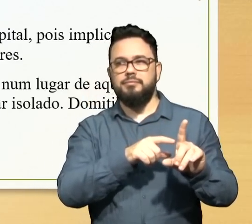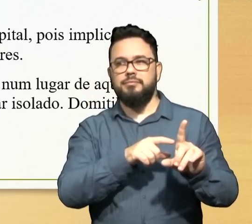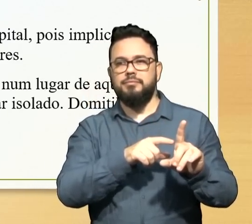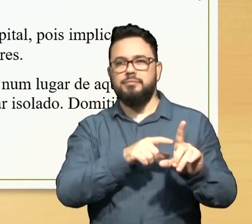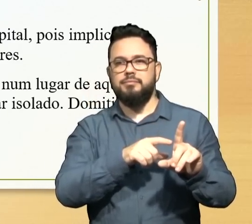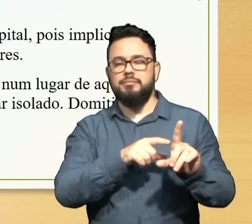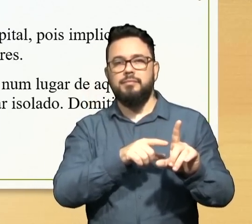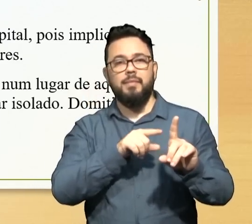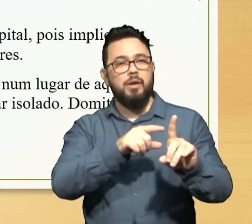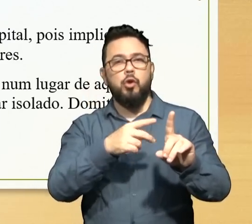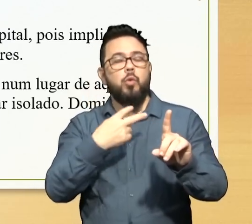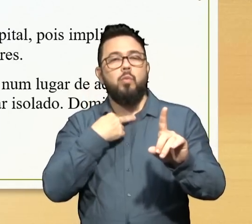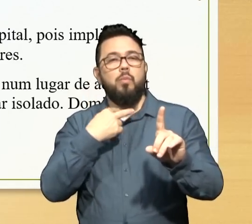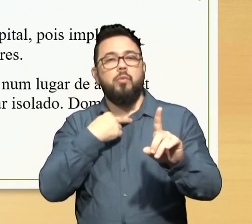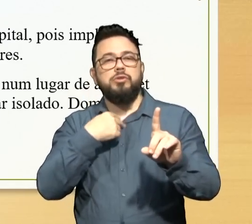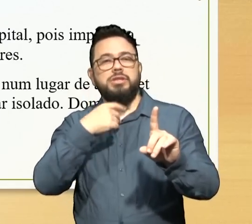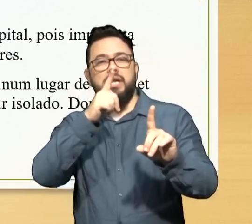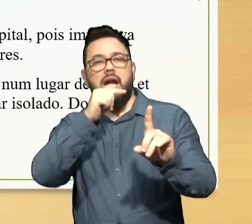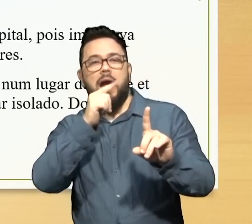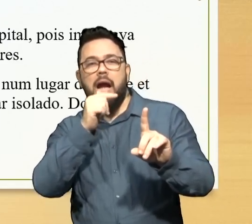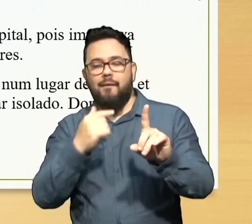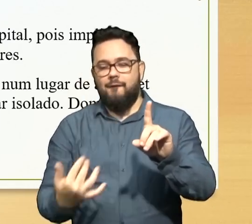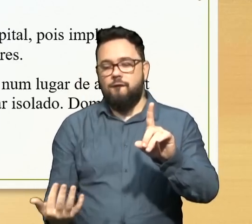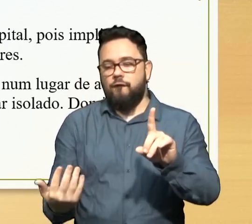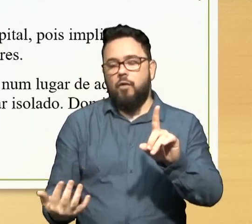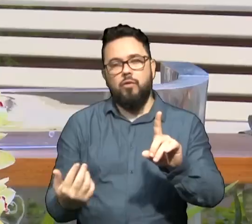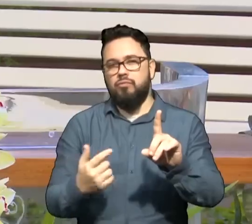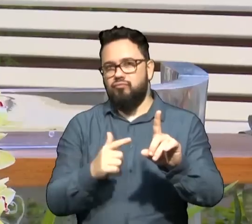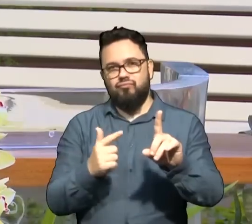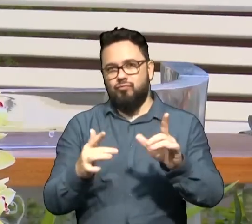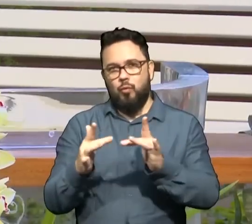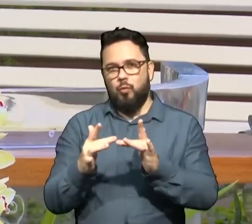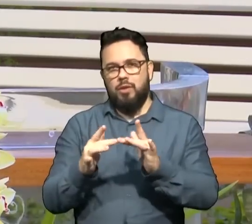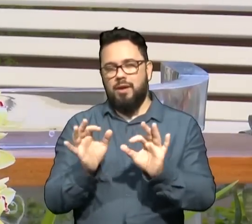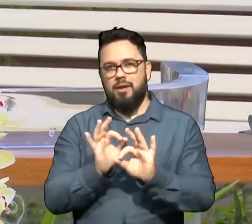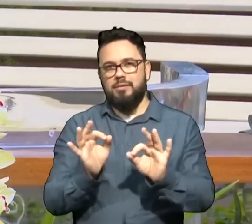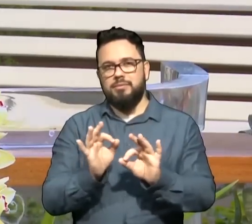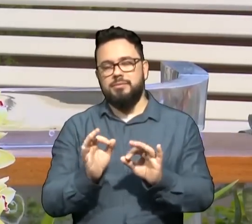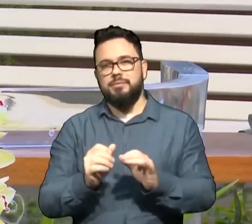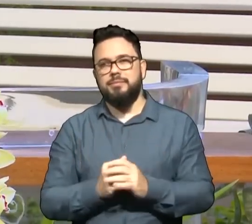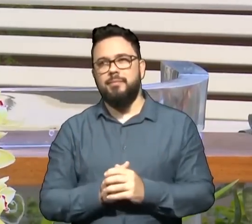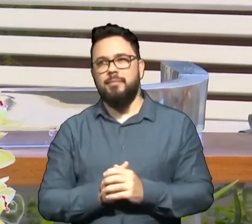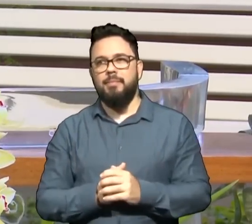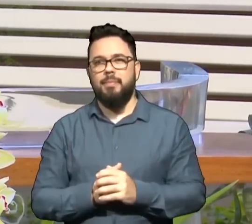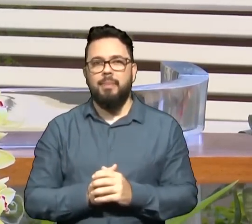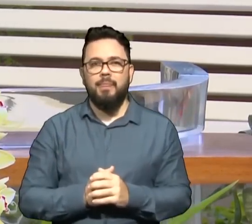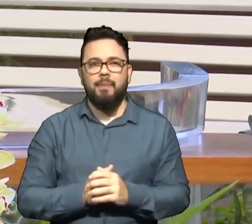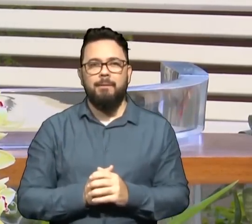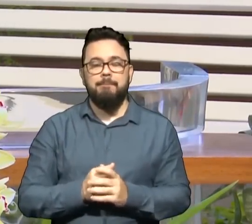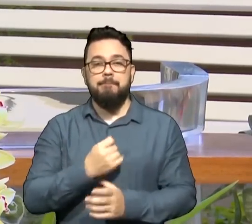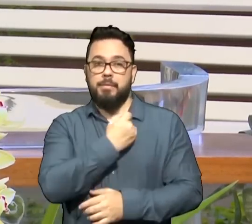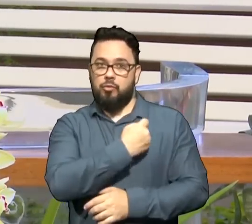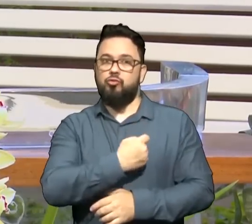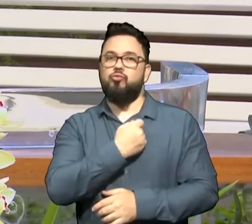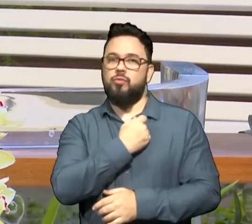seja privado de água e de Fogo João então foi para um lugar que era privado de água e de Fogo de